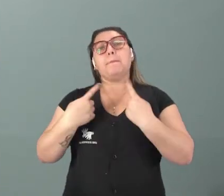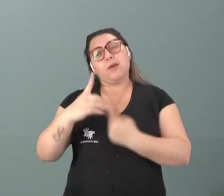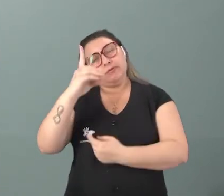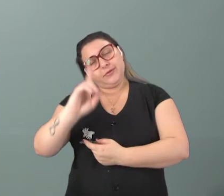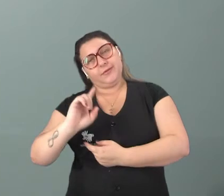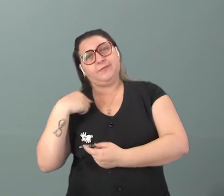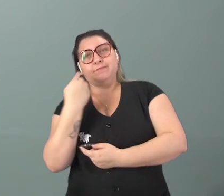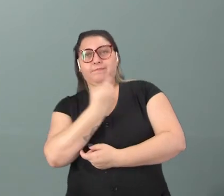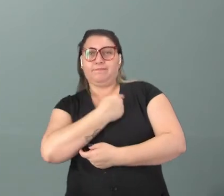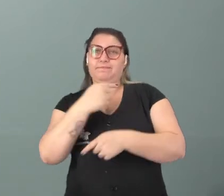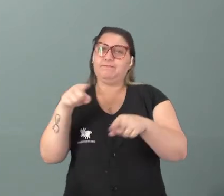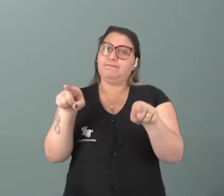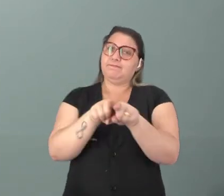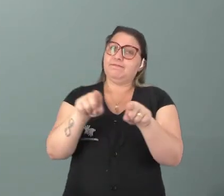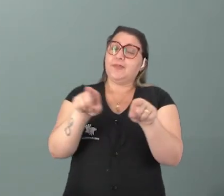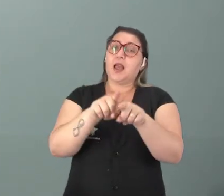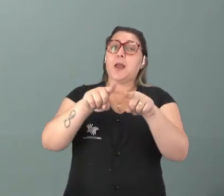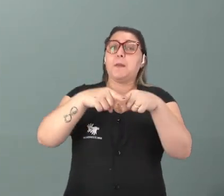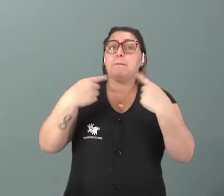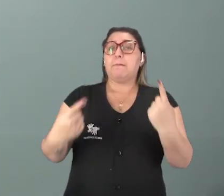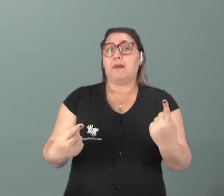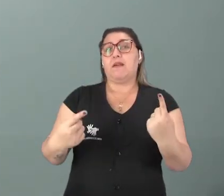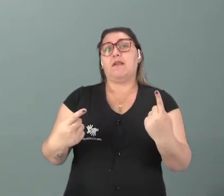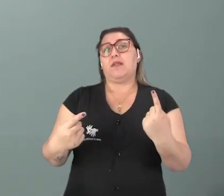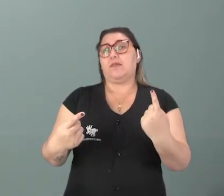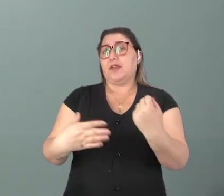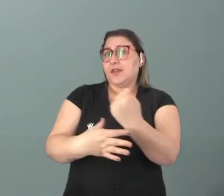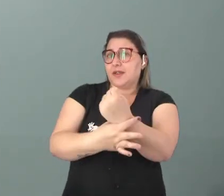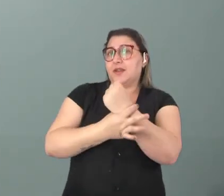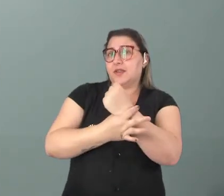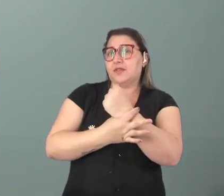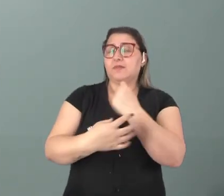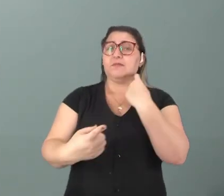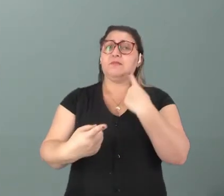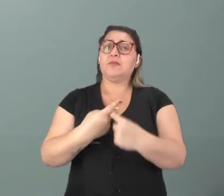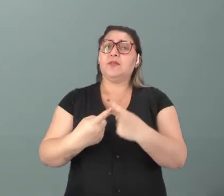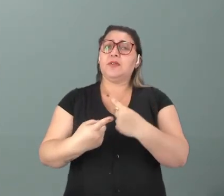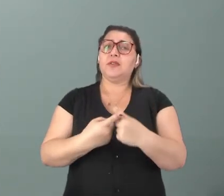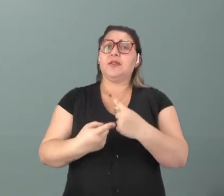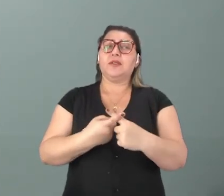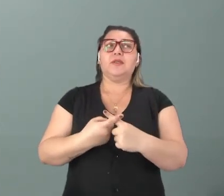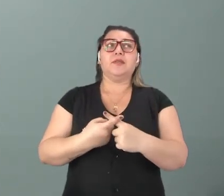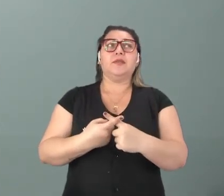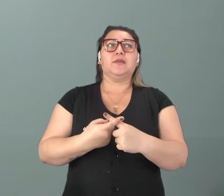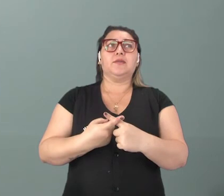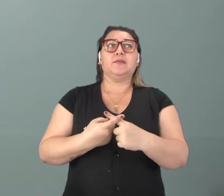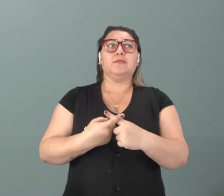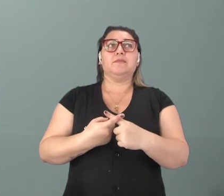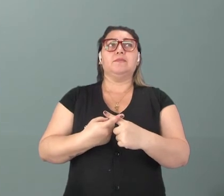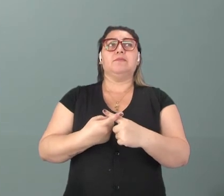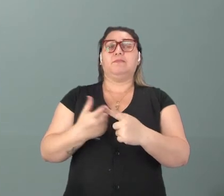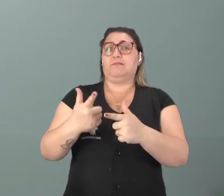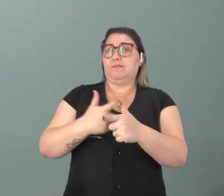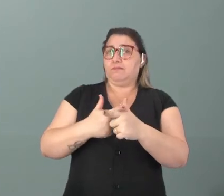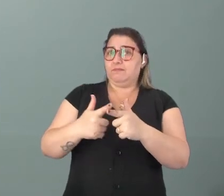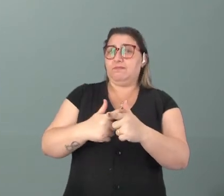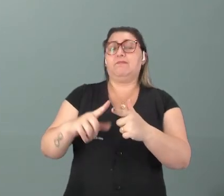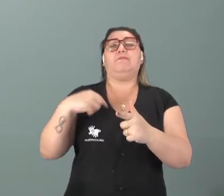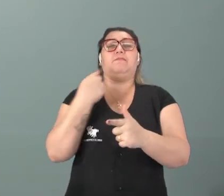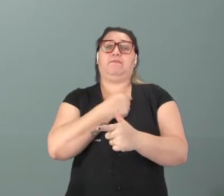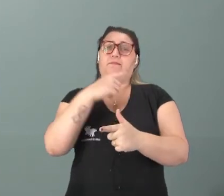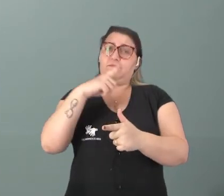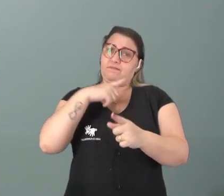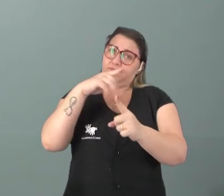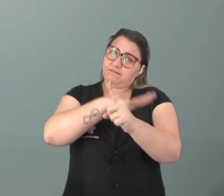direito nosso, mas não é cumprido. Por quê? Pela situação em que nós vivemos em nossa